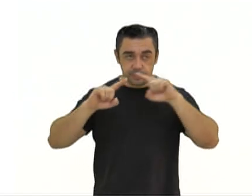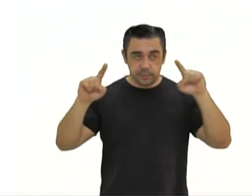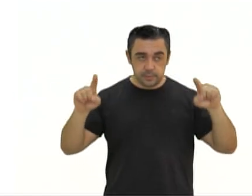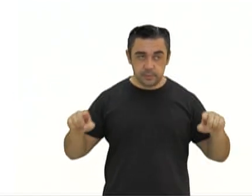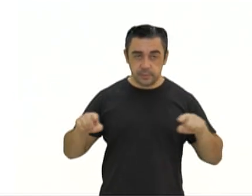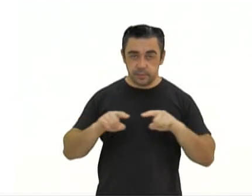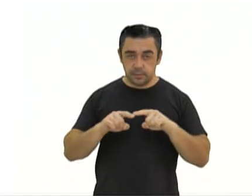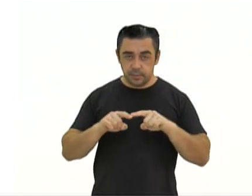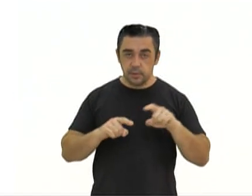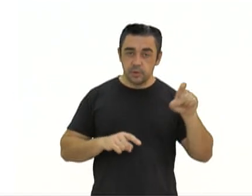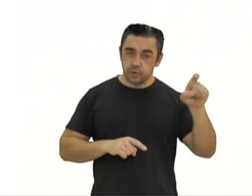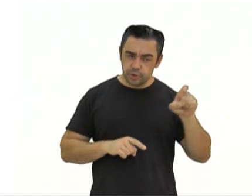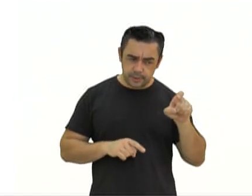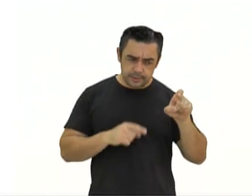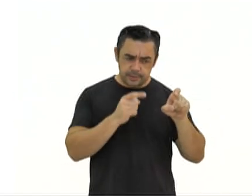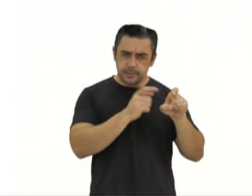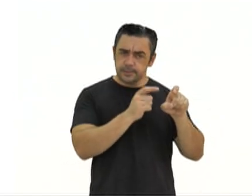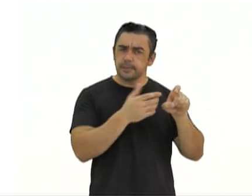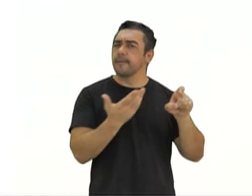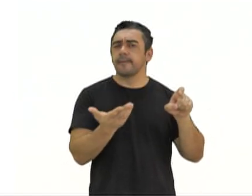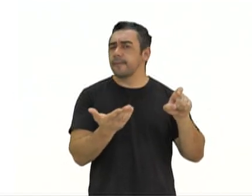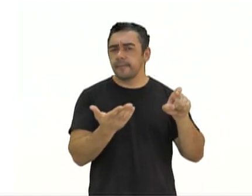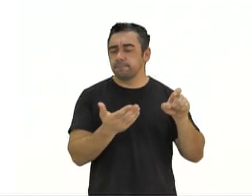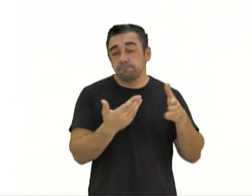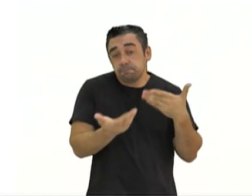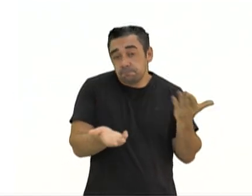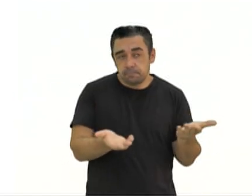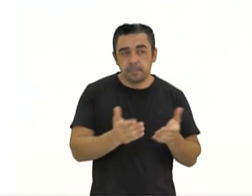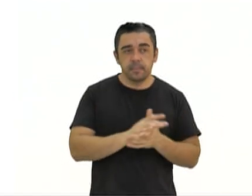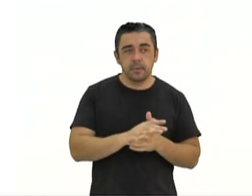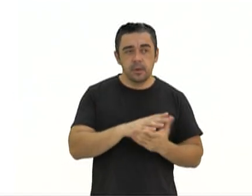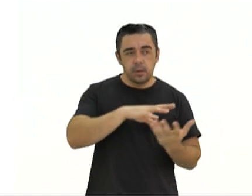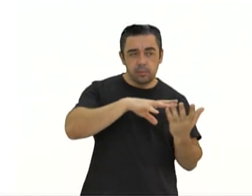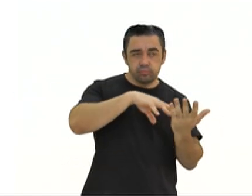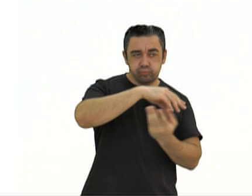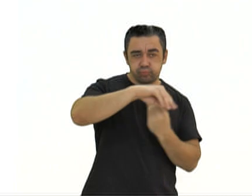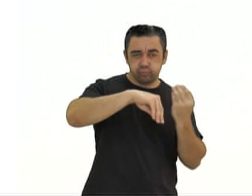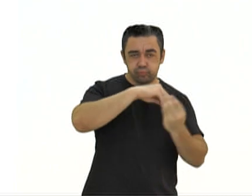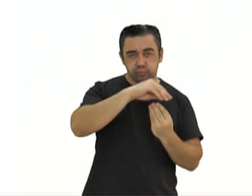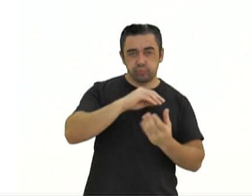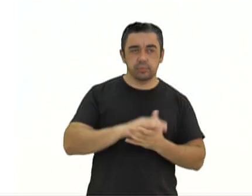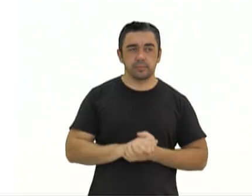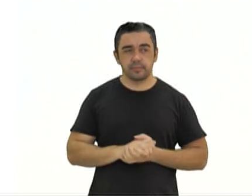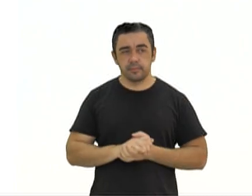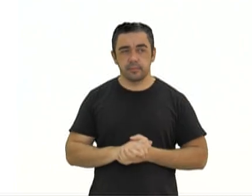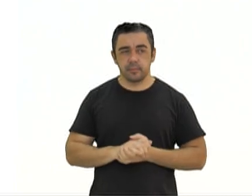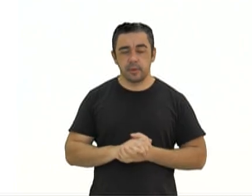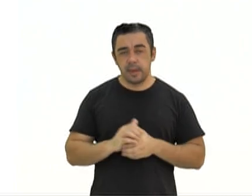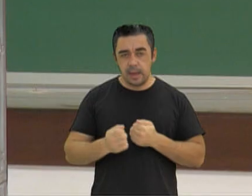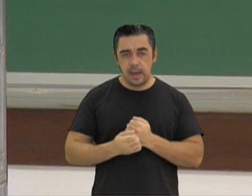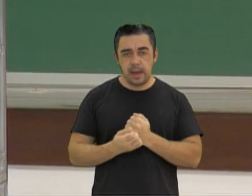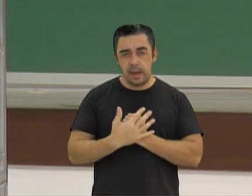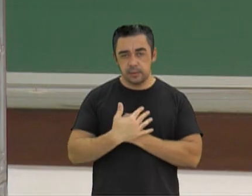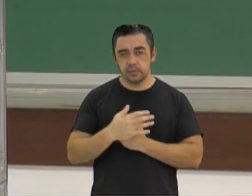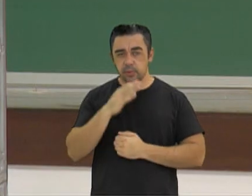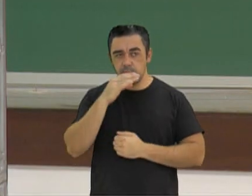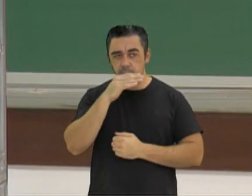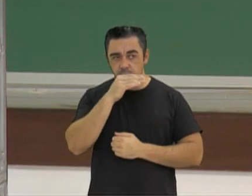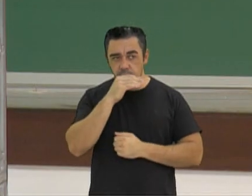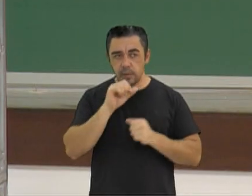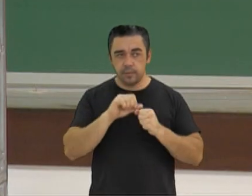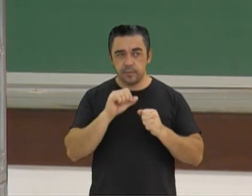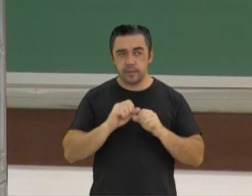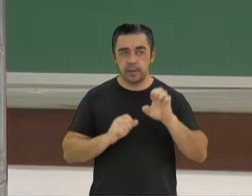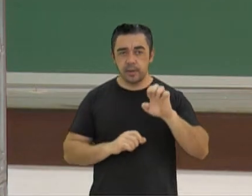Schuss, um composto Schuss. Ele vai reagir na presença de ácido sulfúrico e aquecimento,